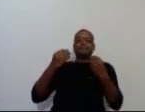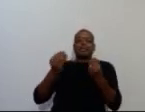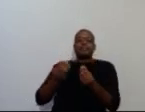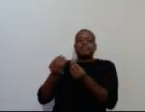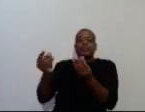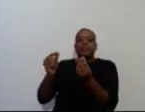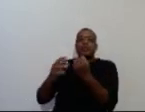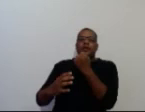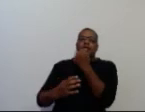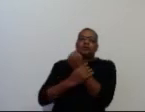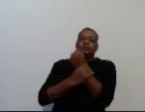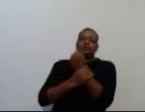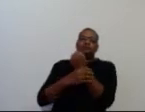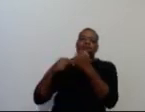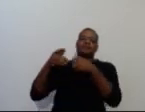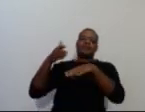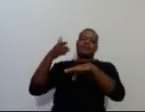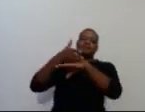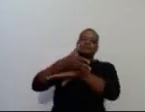né,